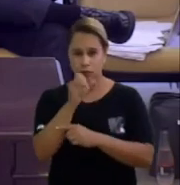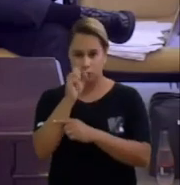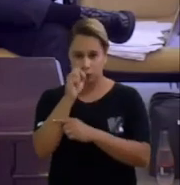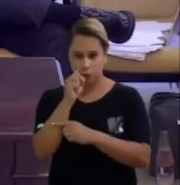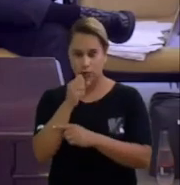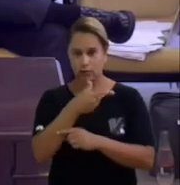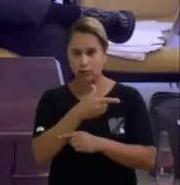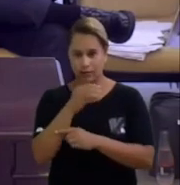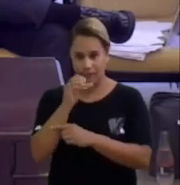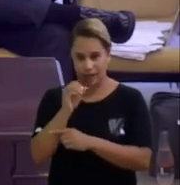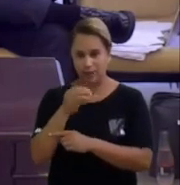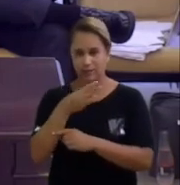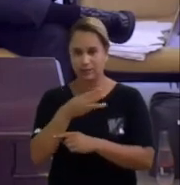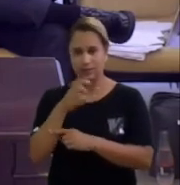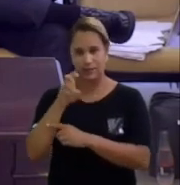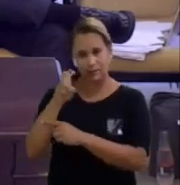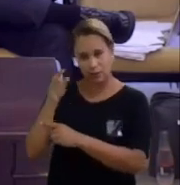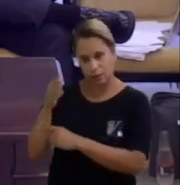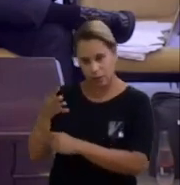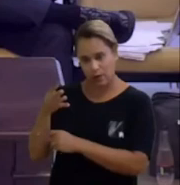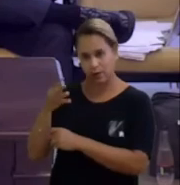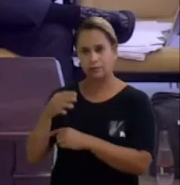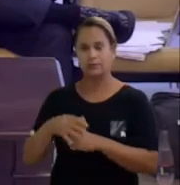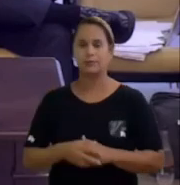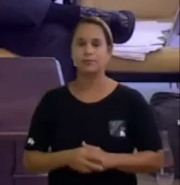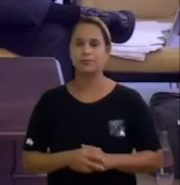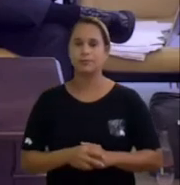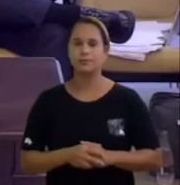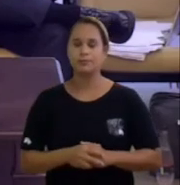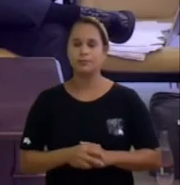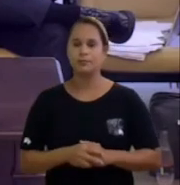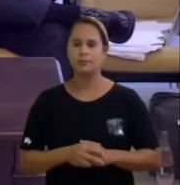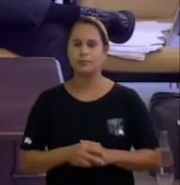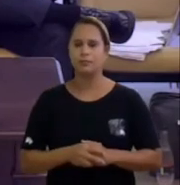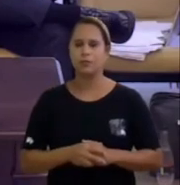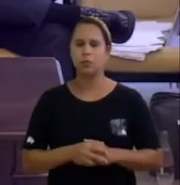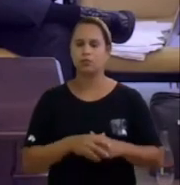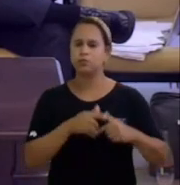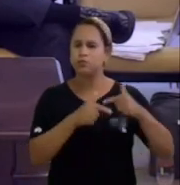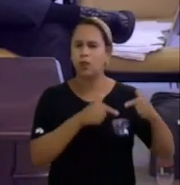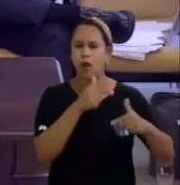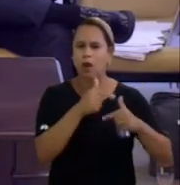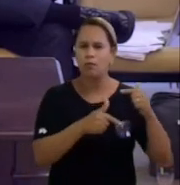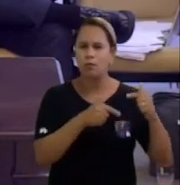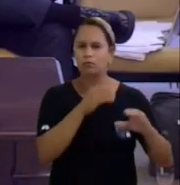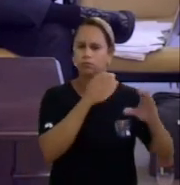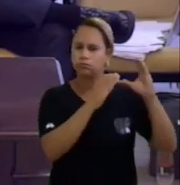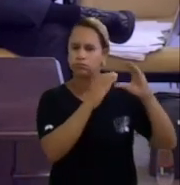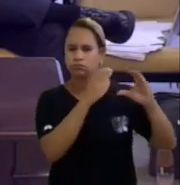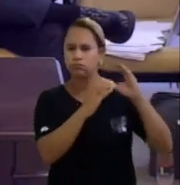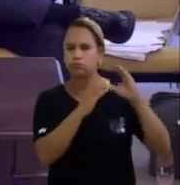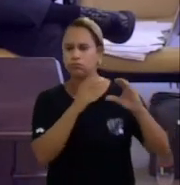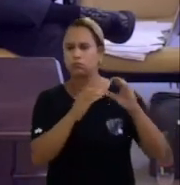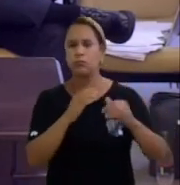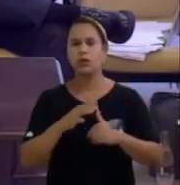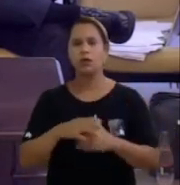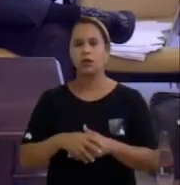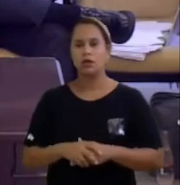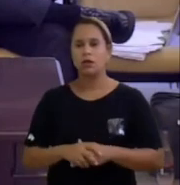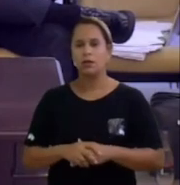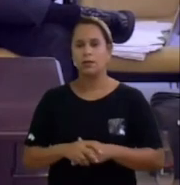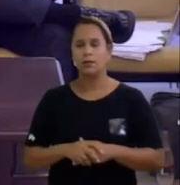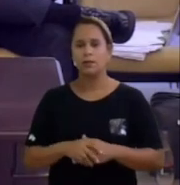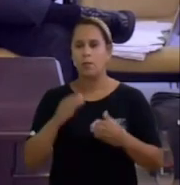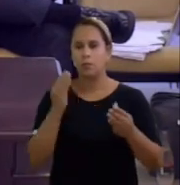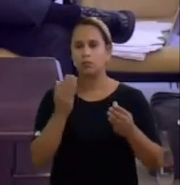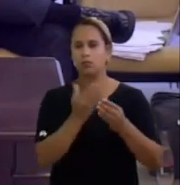1810-82-354. D7 Produções Cinematográficas. Constou acordo e começou o pagamento desse acordo homologado num processo contra a primeira